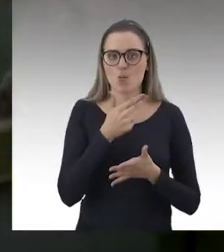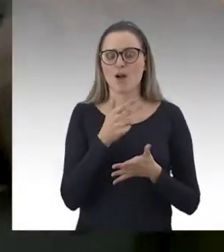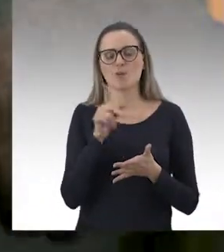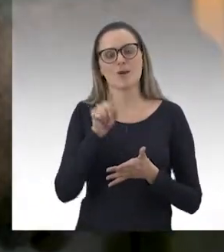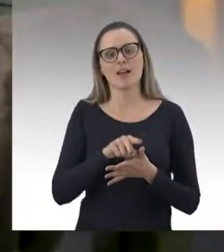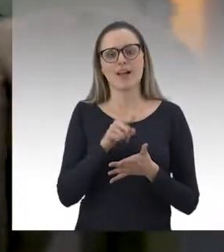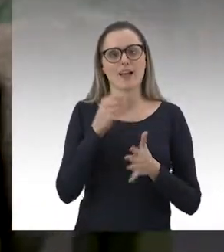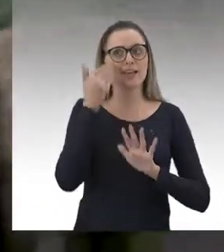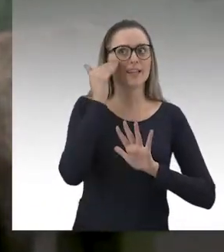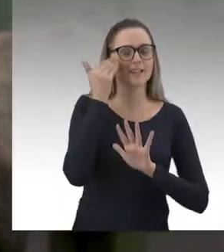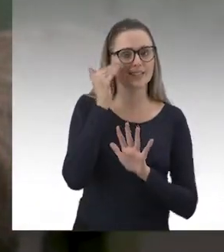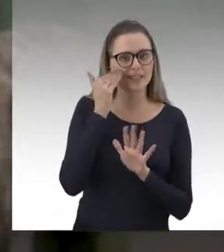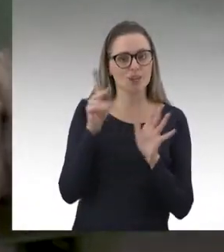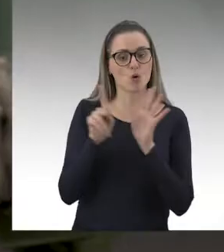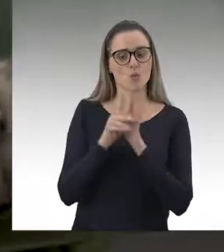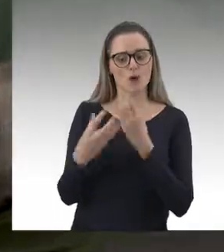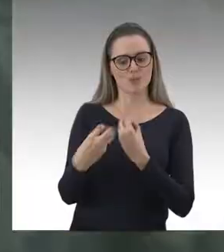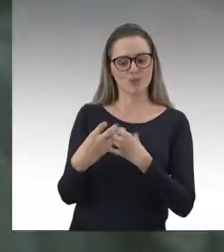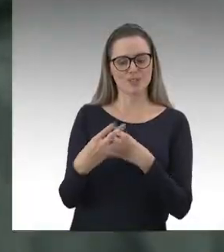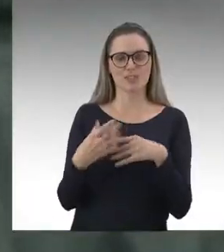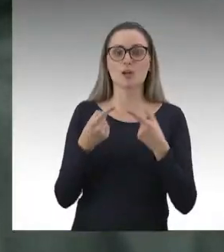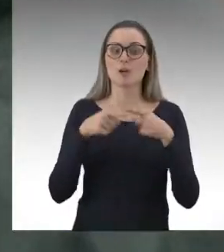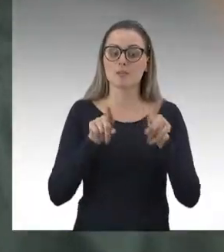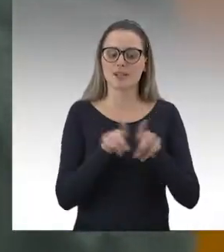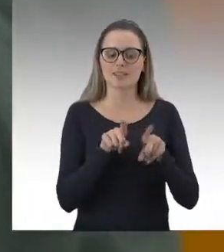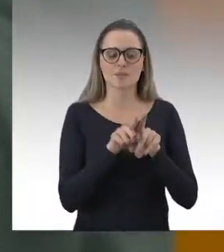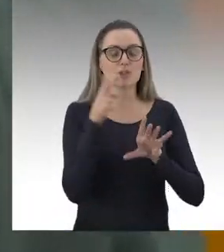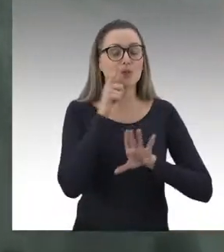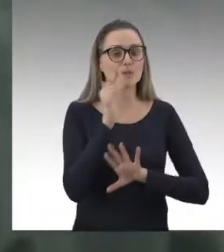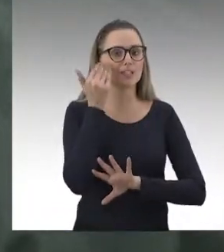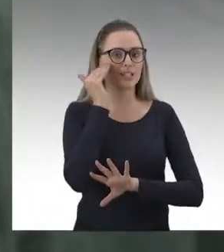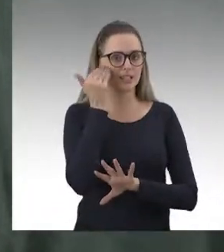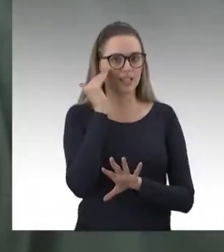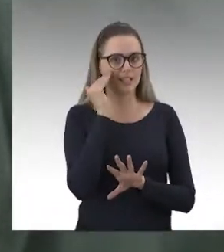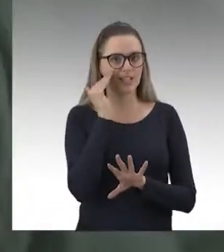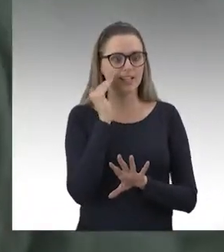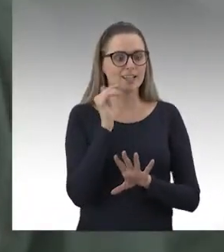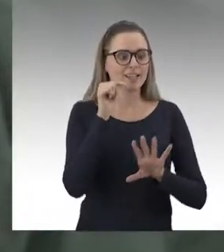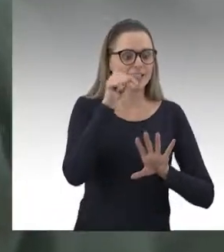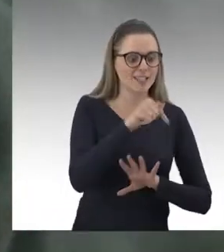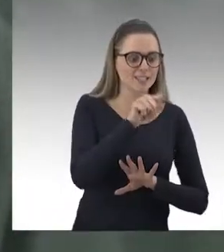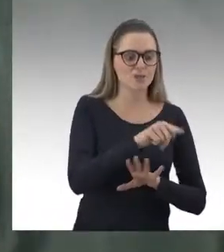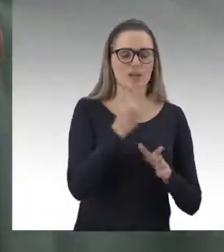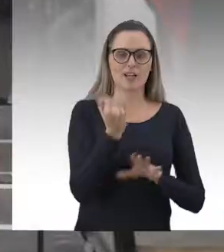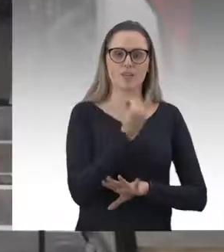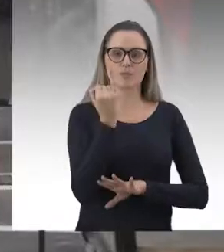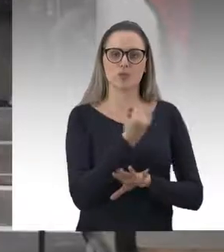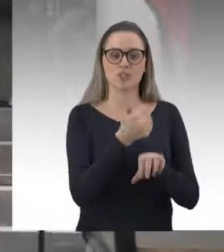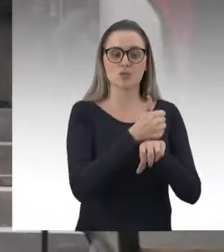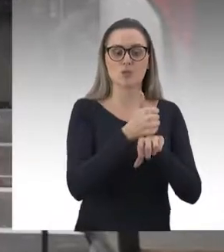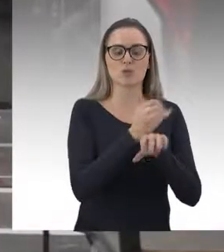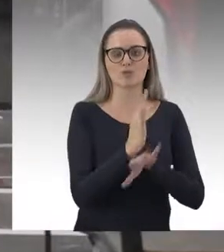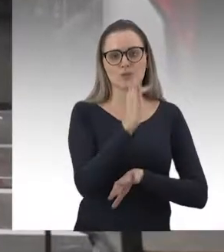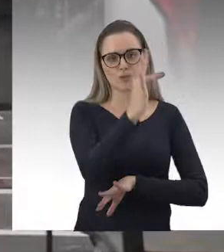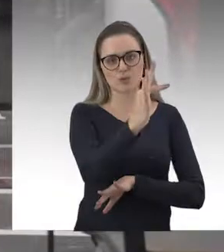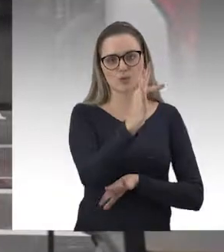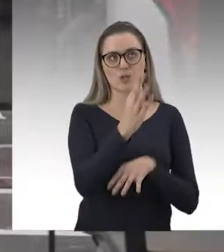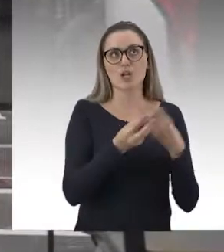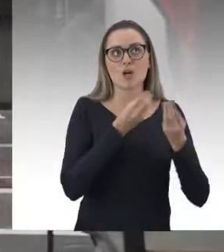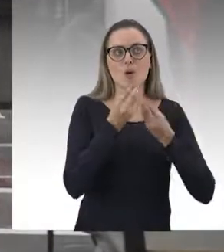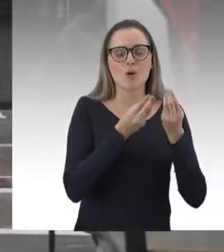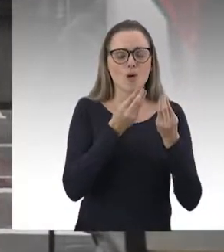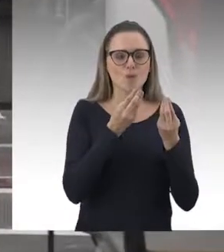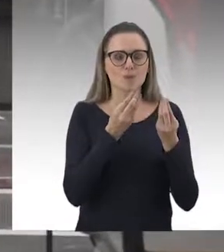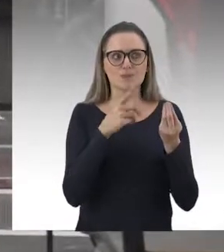de compreender a sua educação, mas é a dimensão também de compreender que aquilo pode ser importante para ele no futuro, enquanto